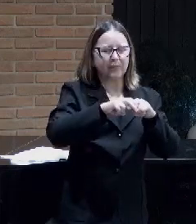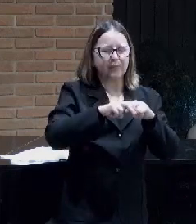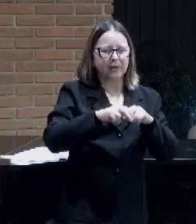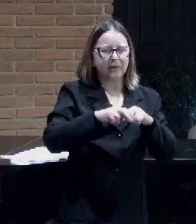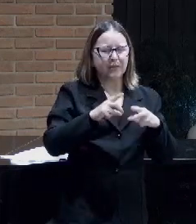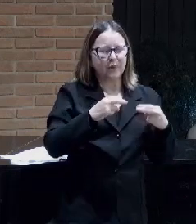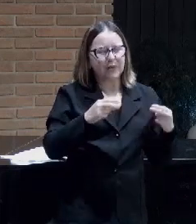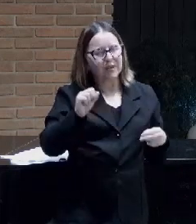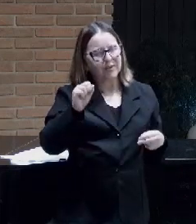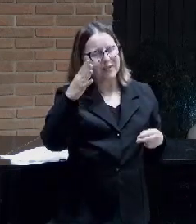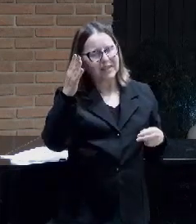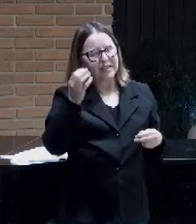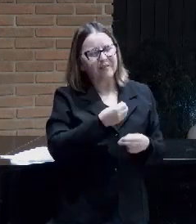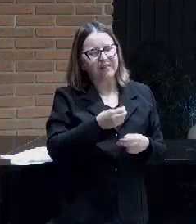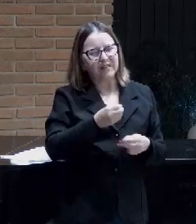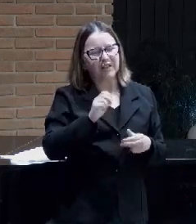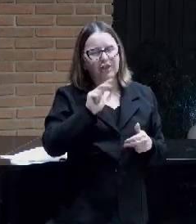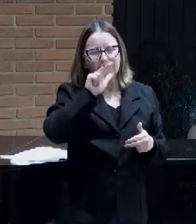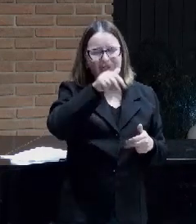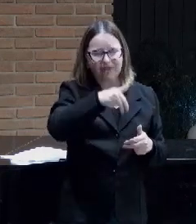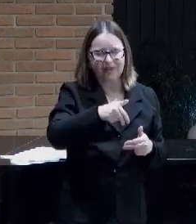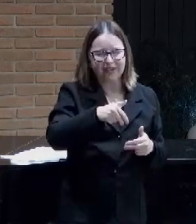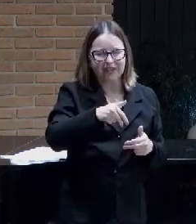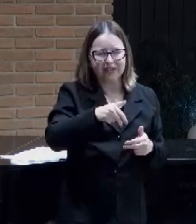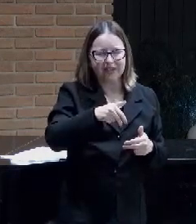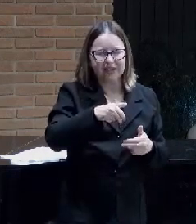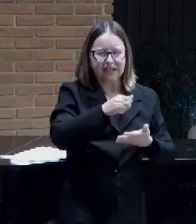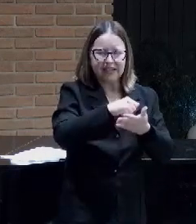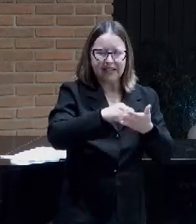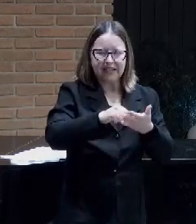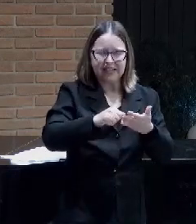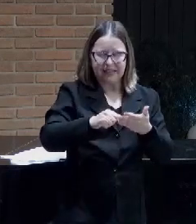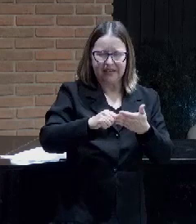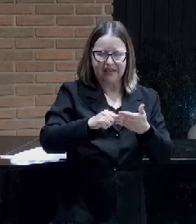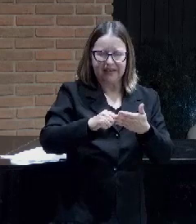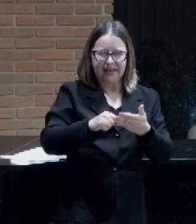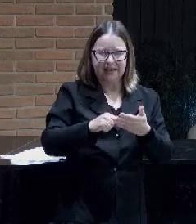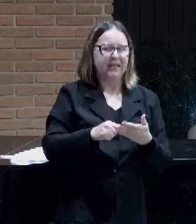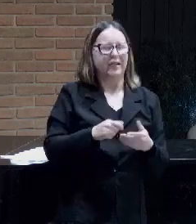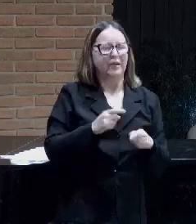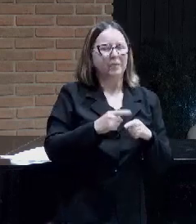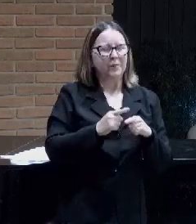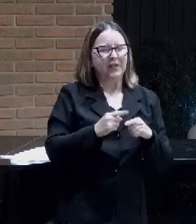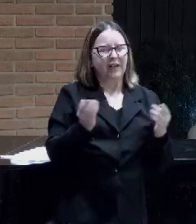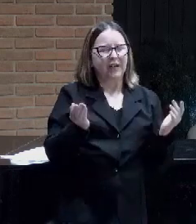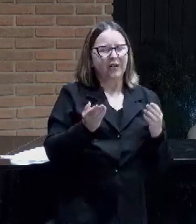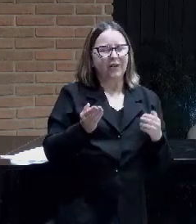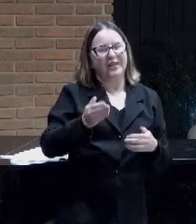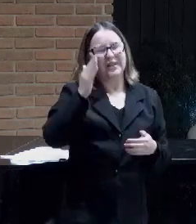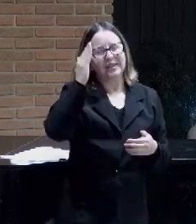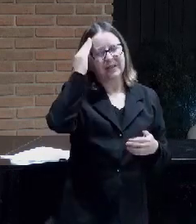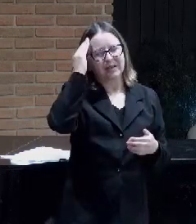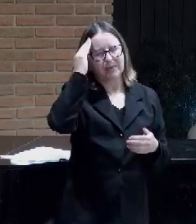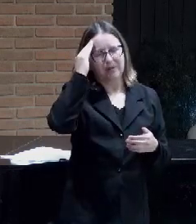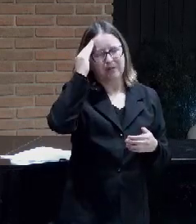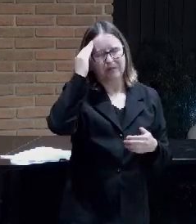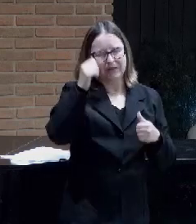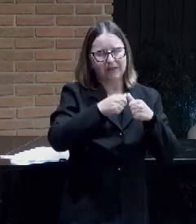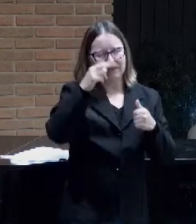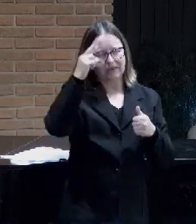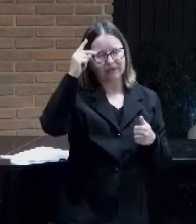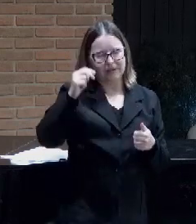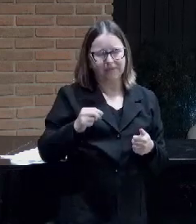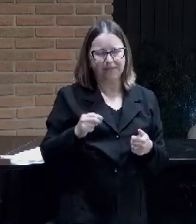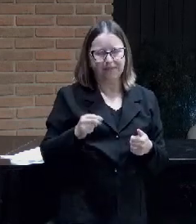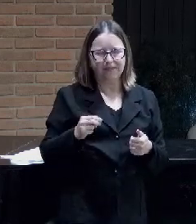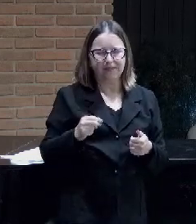acontecido, a tua sabedoria não teria sido passado para nós dessa maneira. Nós nos colocamos nesse momento, Senhor, diante da sua palavra,